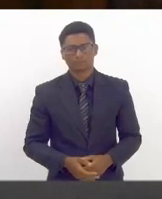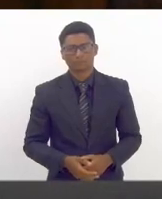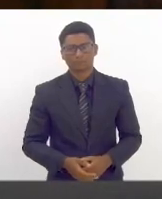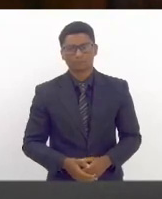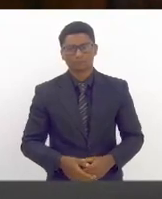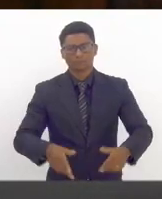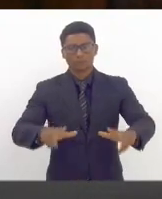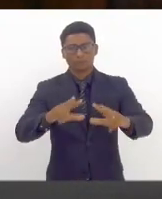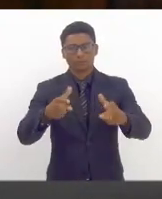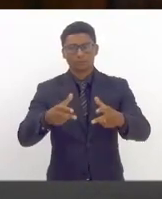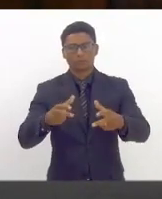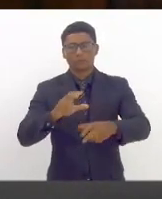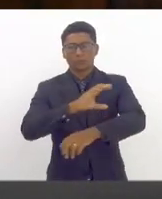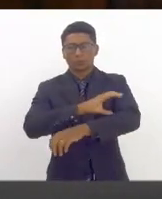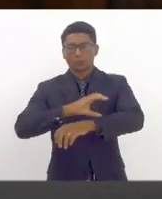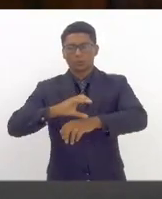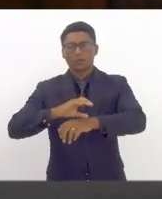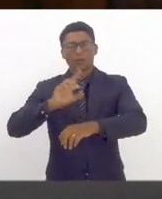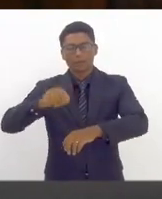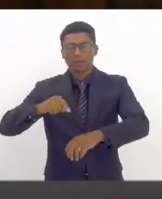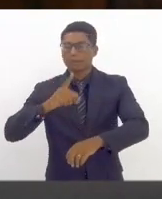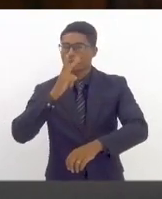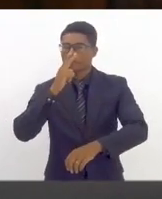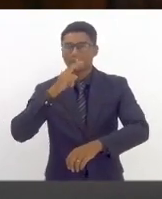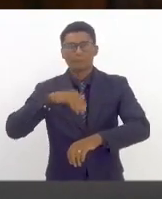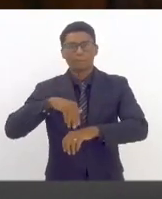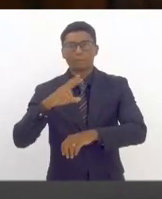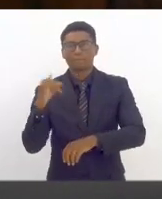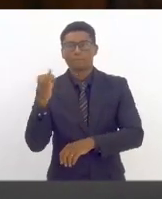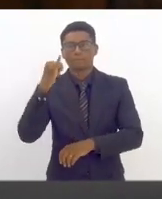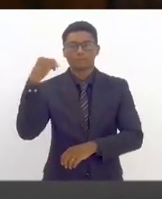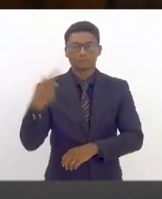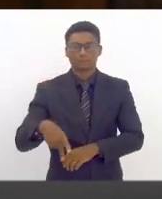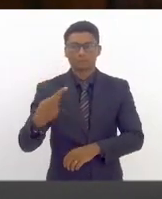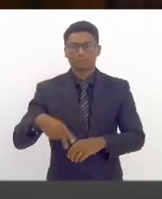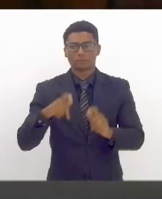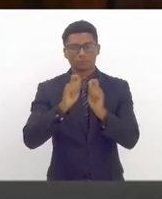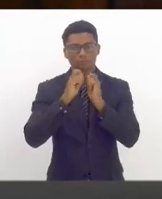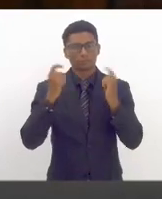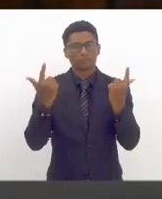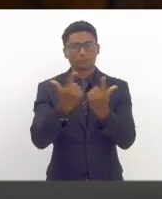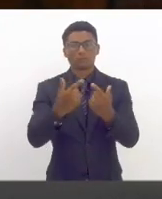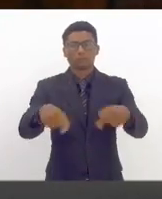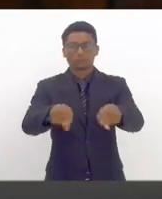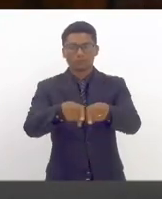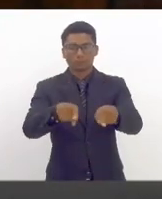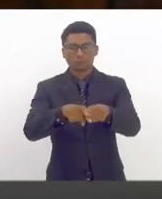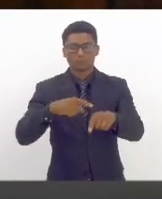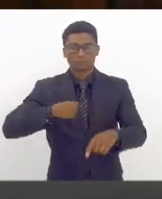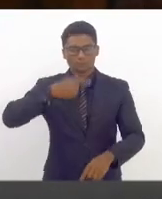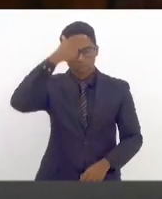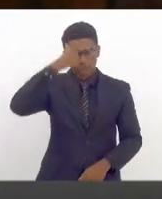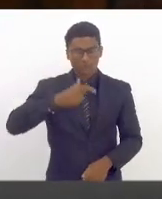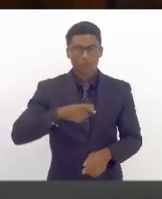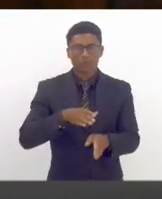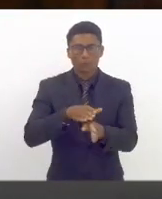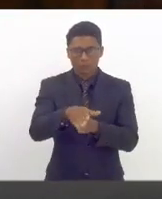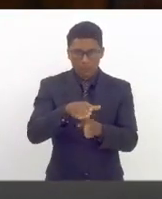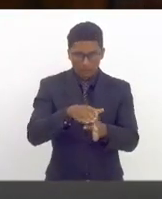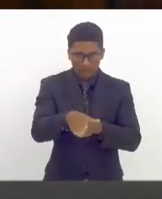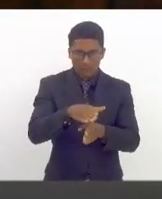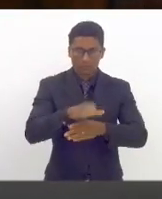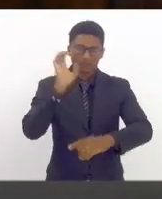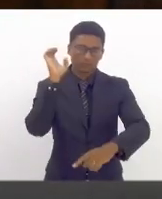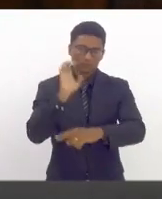a comissão de cultura é uma das condições mais importantes dessa casa eu também sou Conselheiro Estadual de políticas culturais nessa